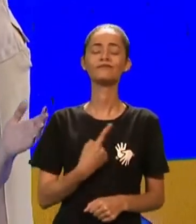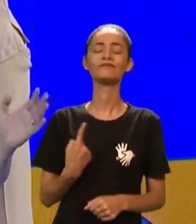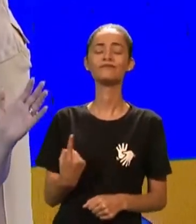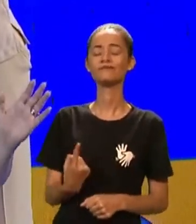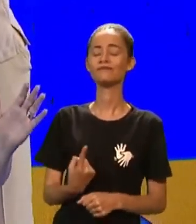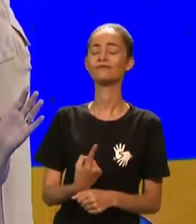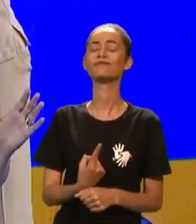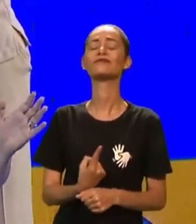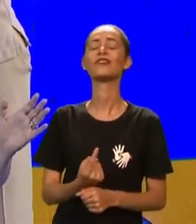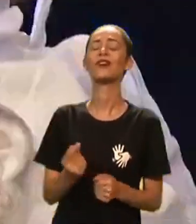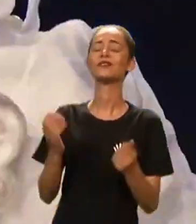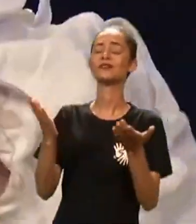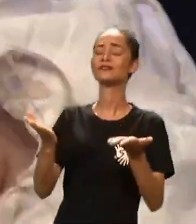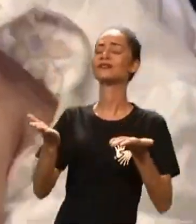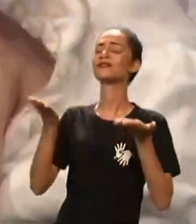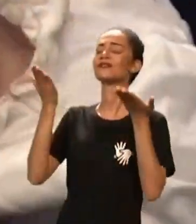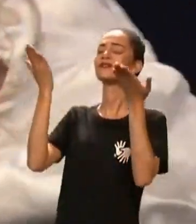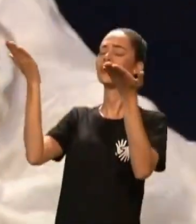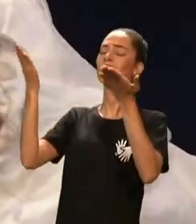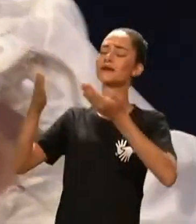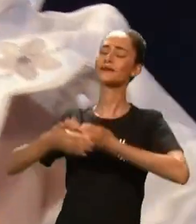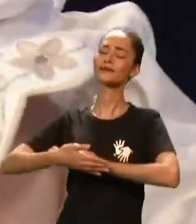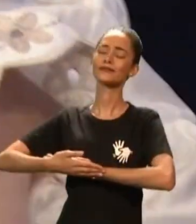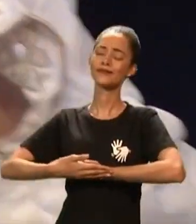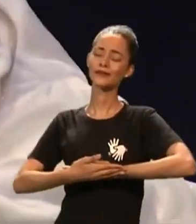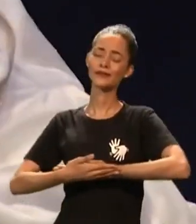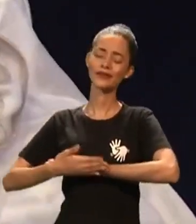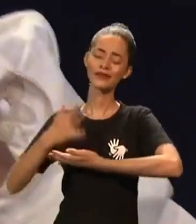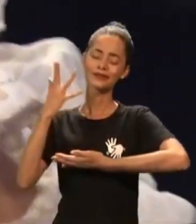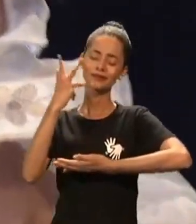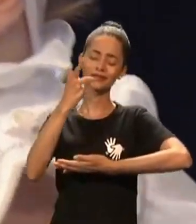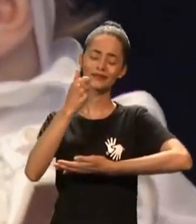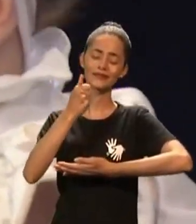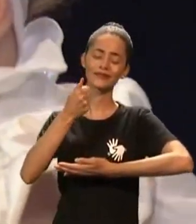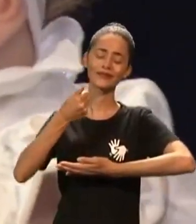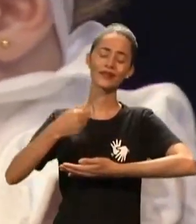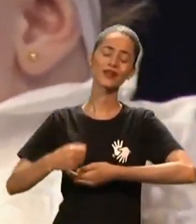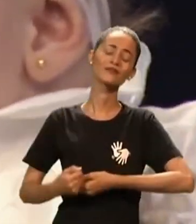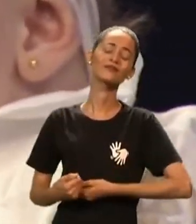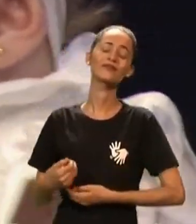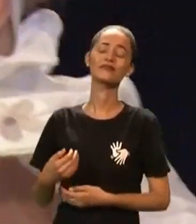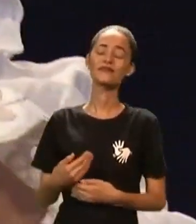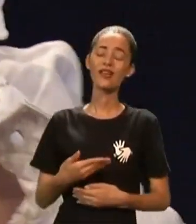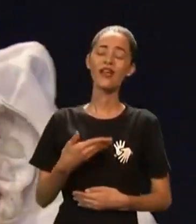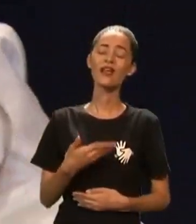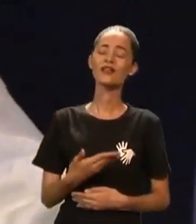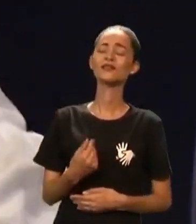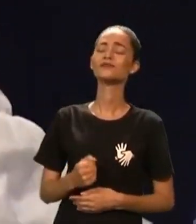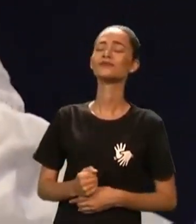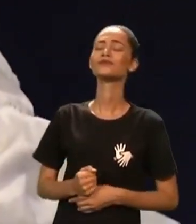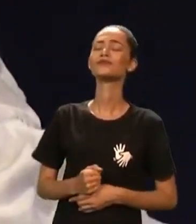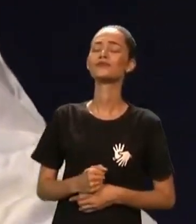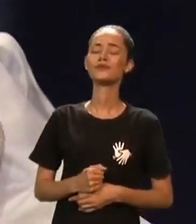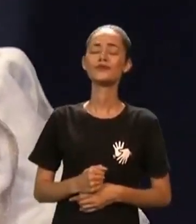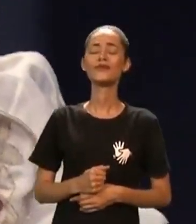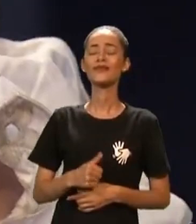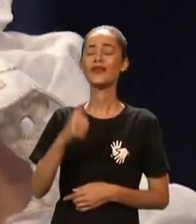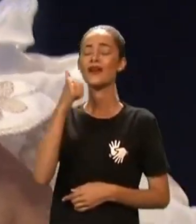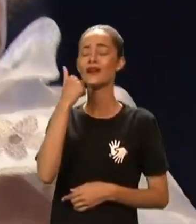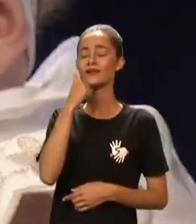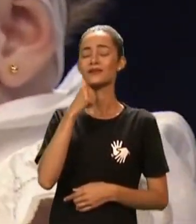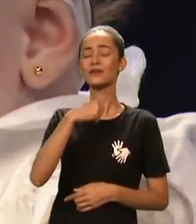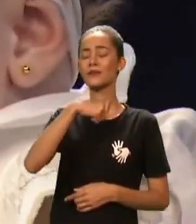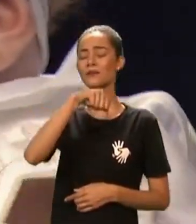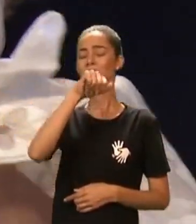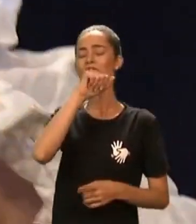ao Senhor. Essa que nasceu no teu coração, essa que foi escolhida no ventre da sua